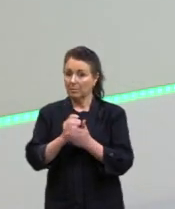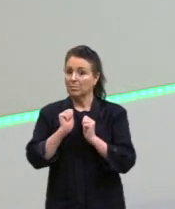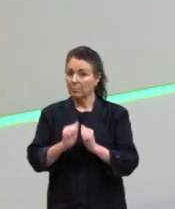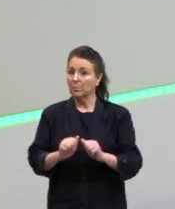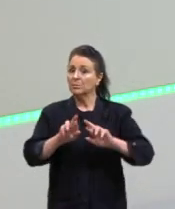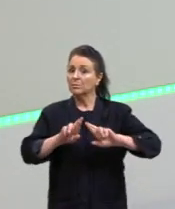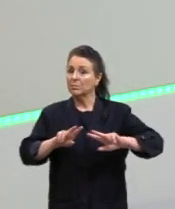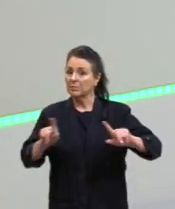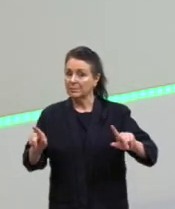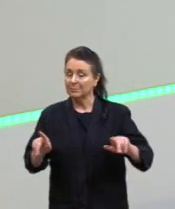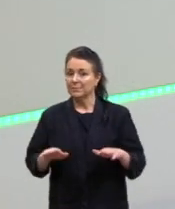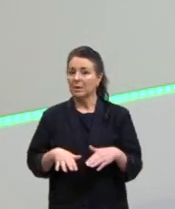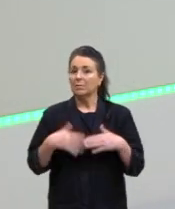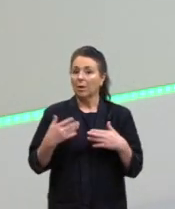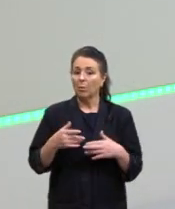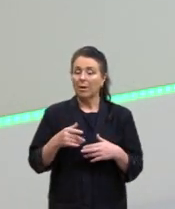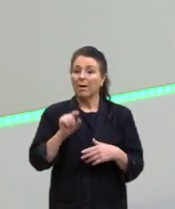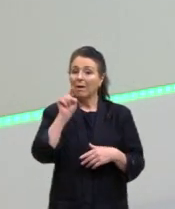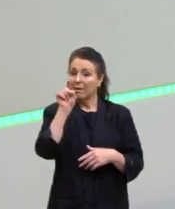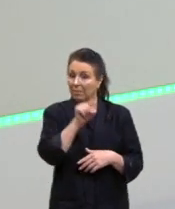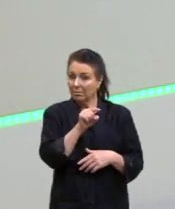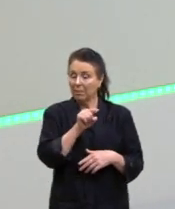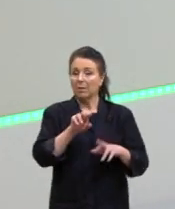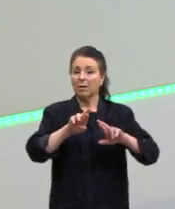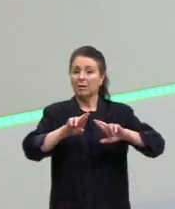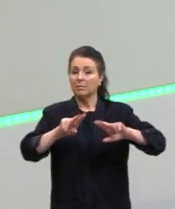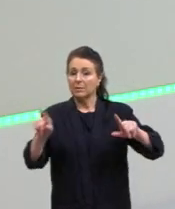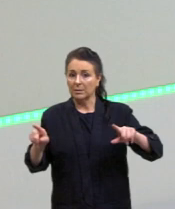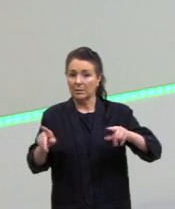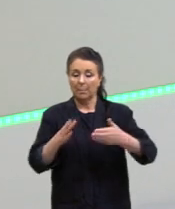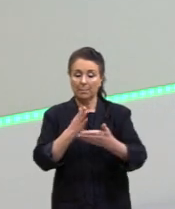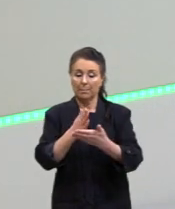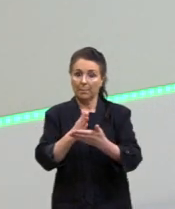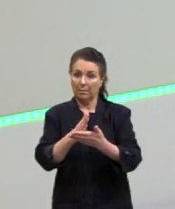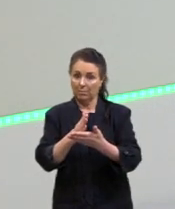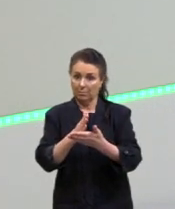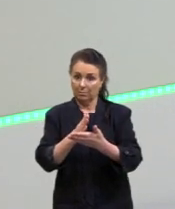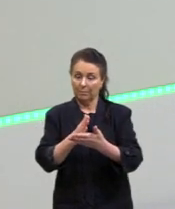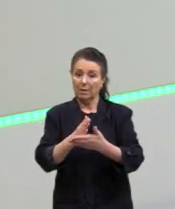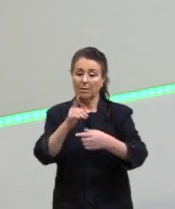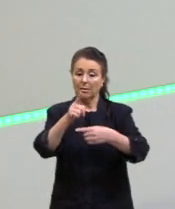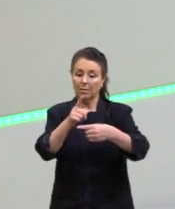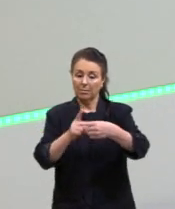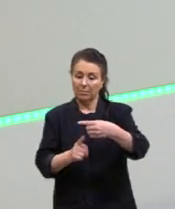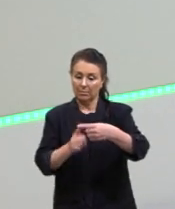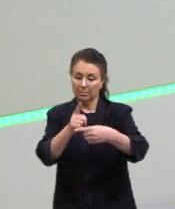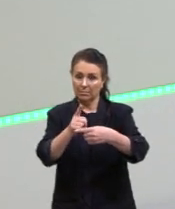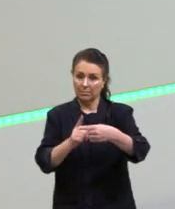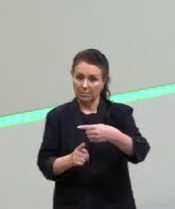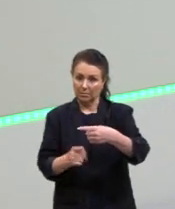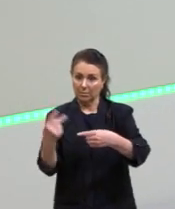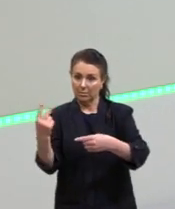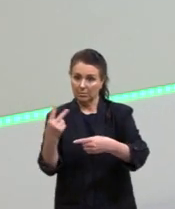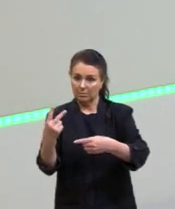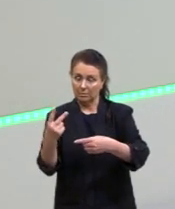essa que seria né a diferença entre a média e a mediana Quando a nossa distribuição os nossos valores